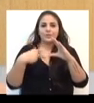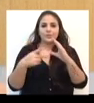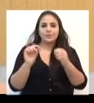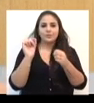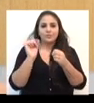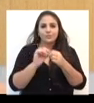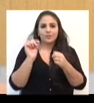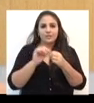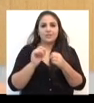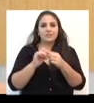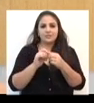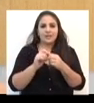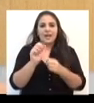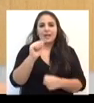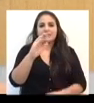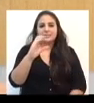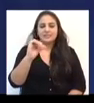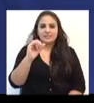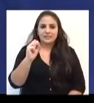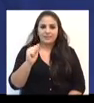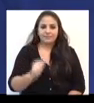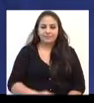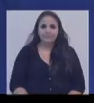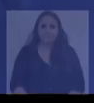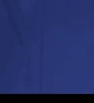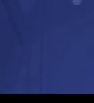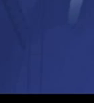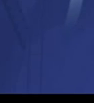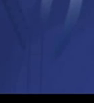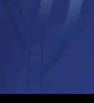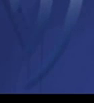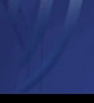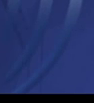Vereadores concedeu à Acisa.